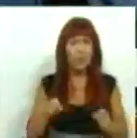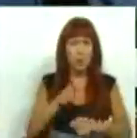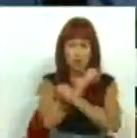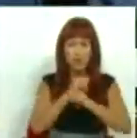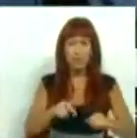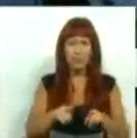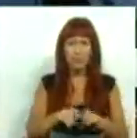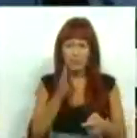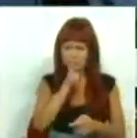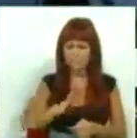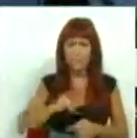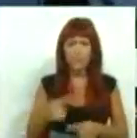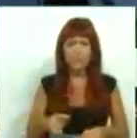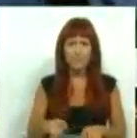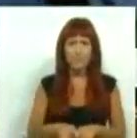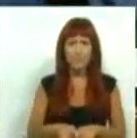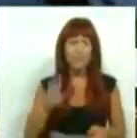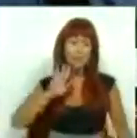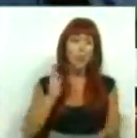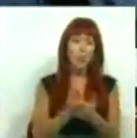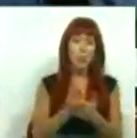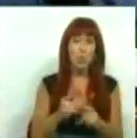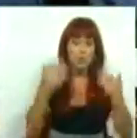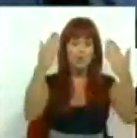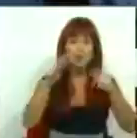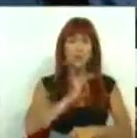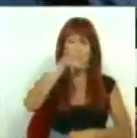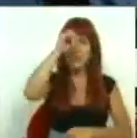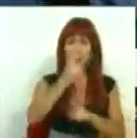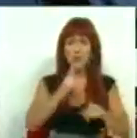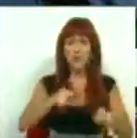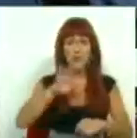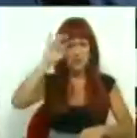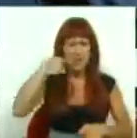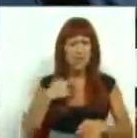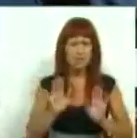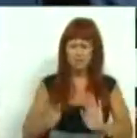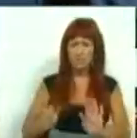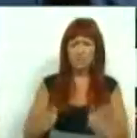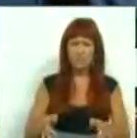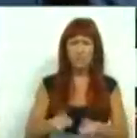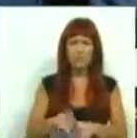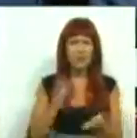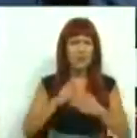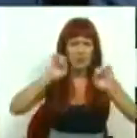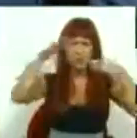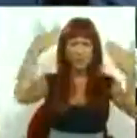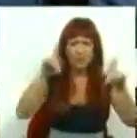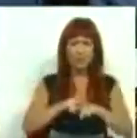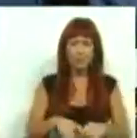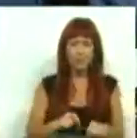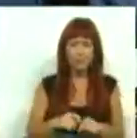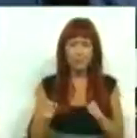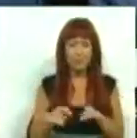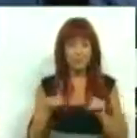mesmo impossível implementação? Por último, saudar o Sr. Ministro por ter sabido dispensar, desde o primeiro minuto em que